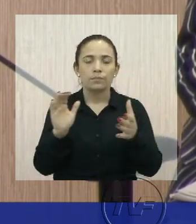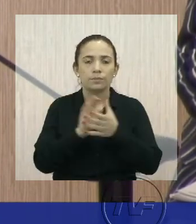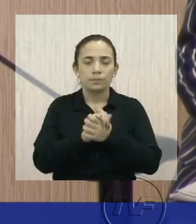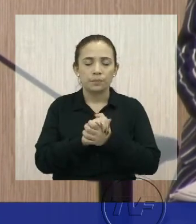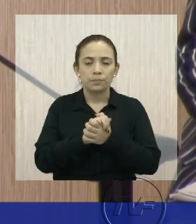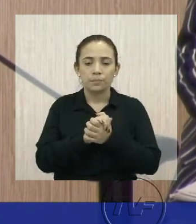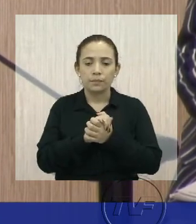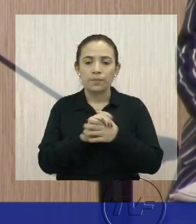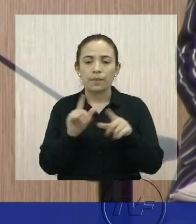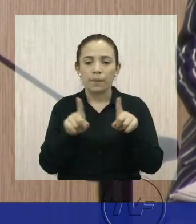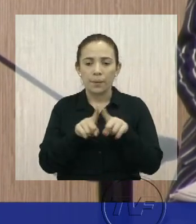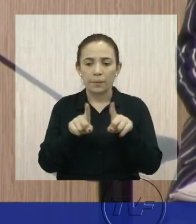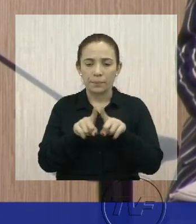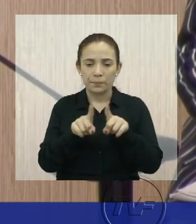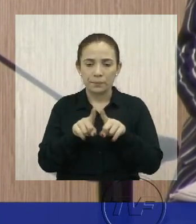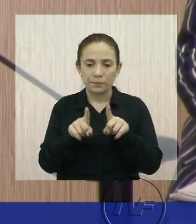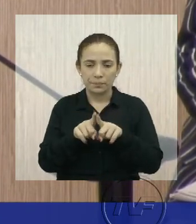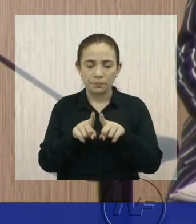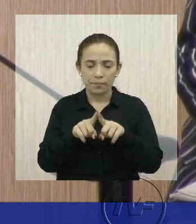Com relação à